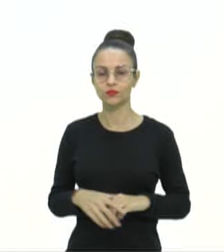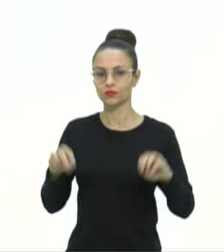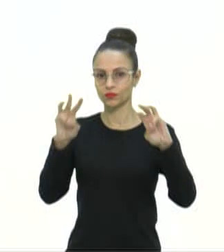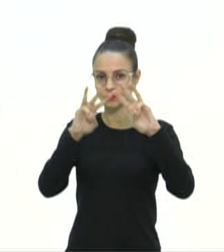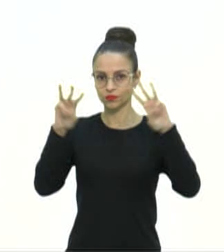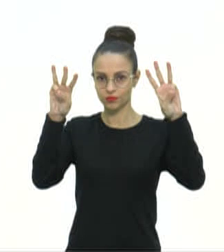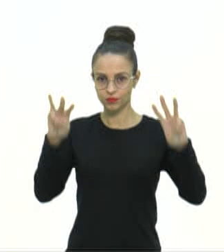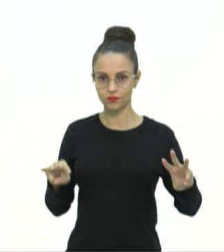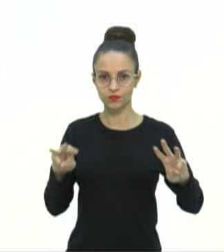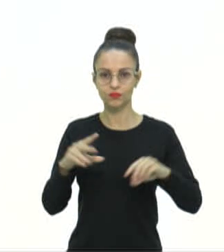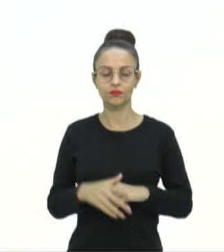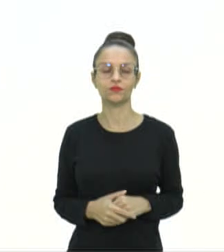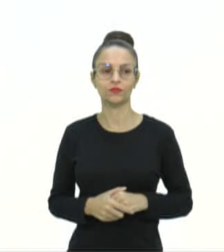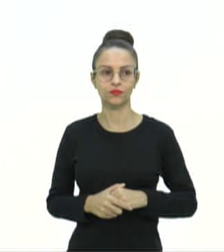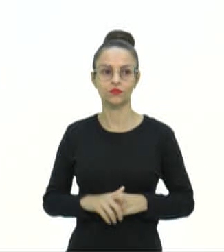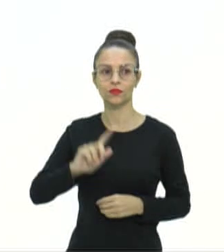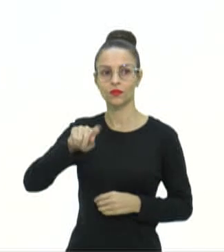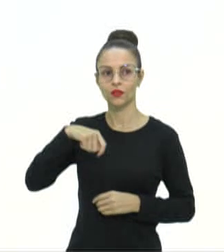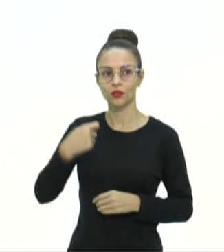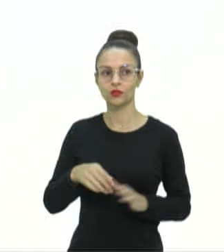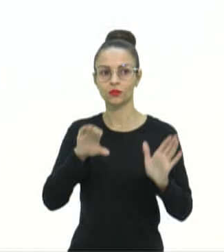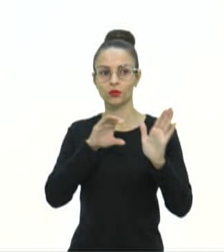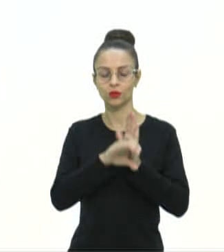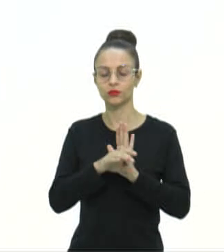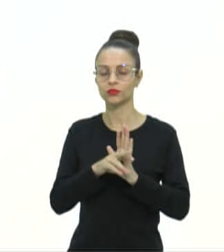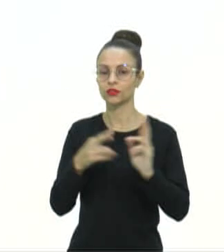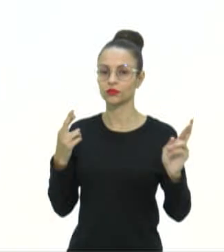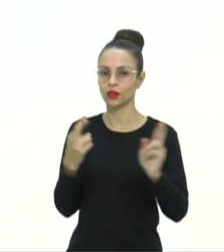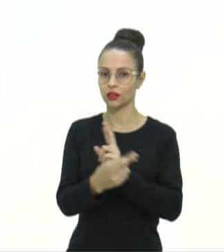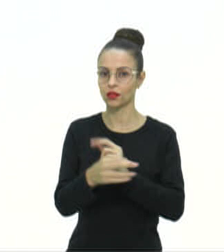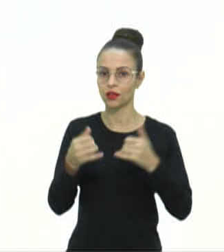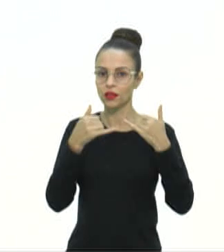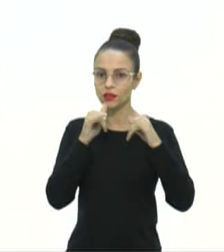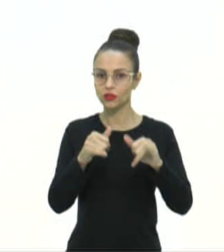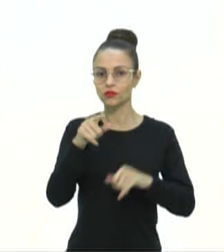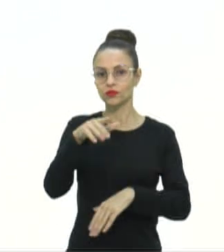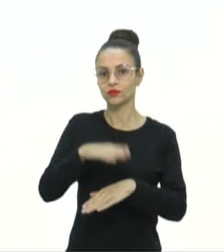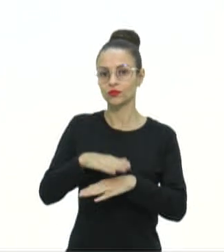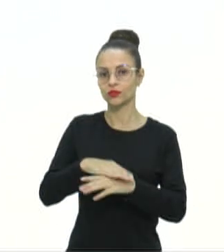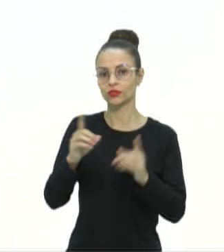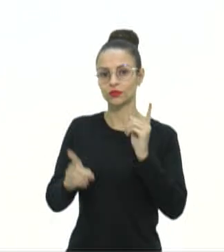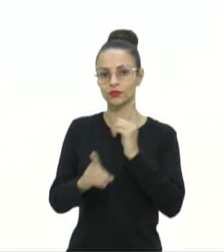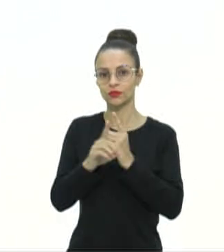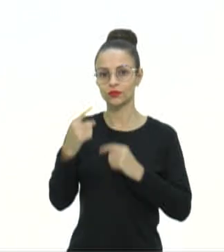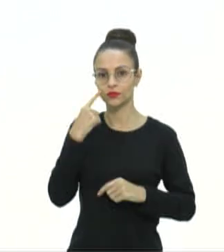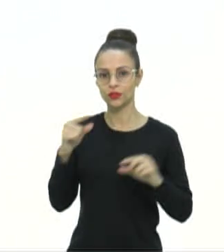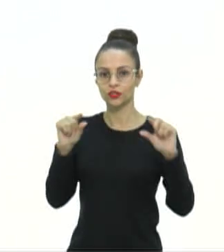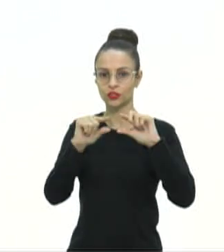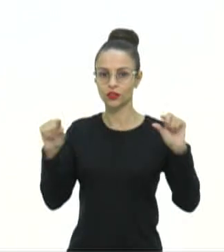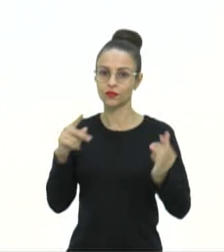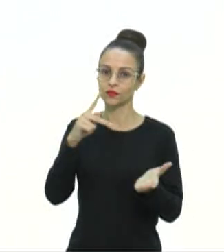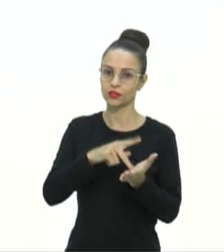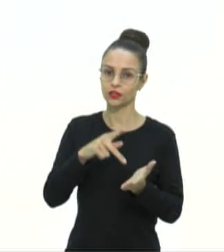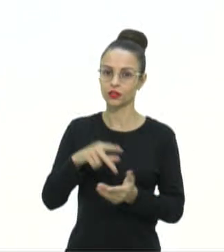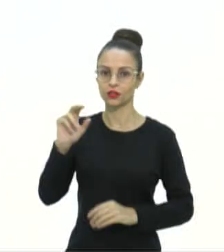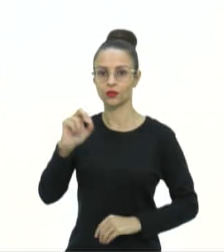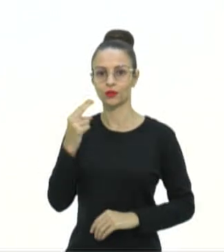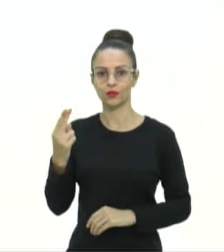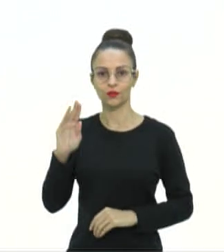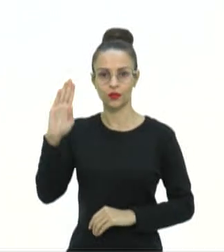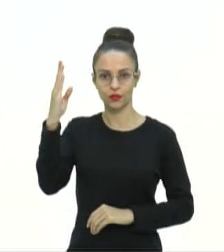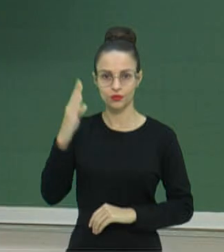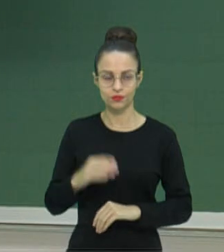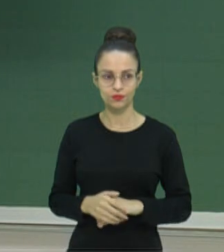Federal. Com relação aos conceitos relacionados à energia, identifique as afirmativas a seguir como verdadeiras ou